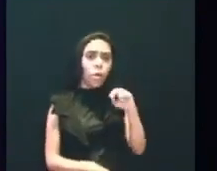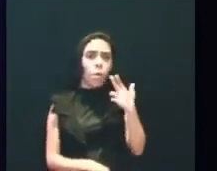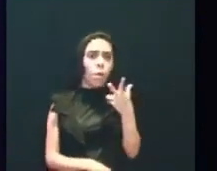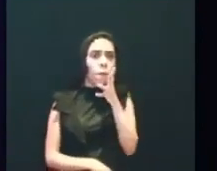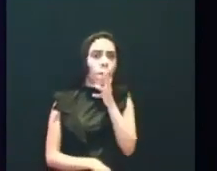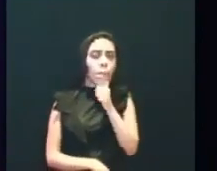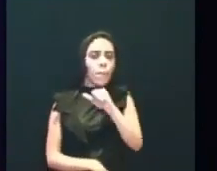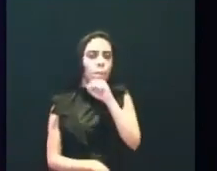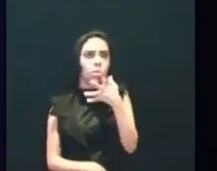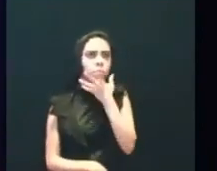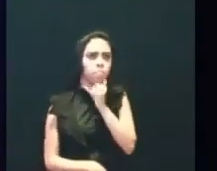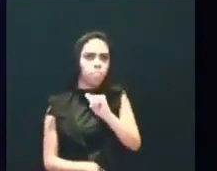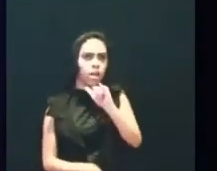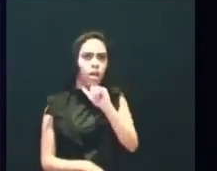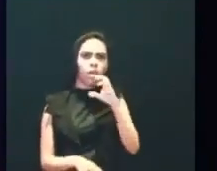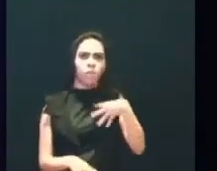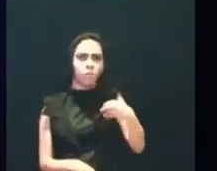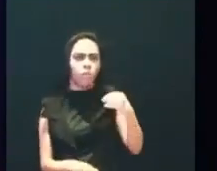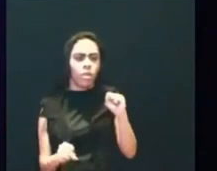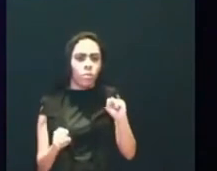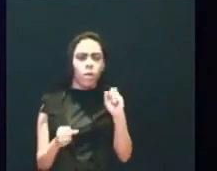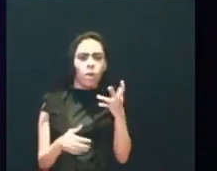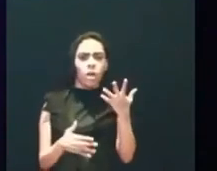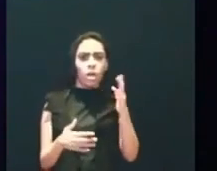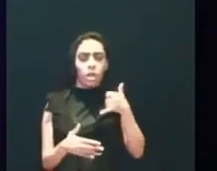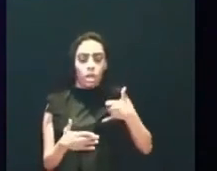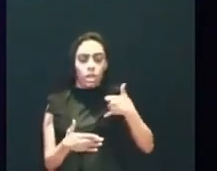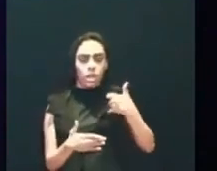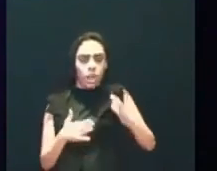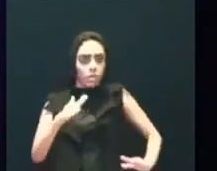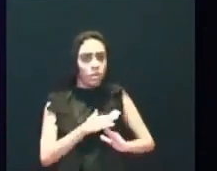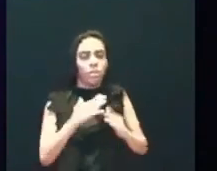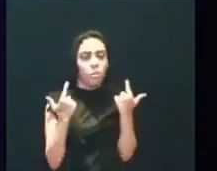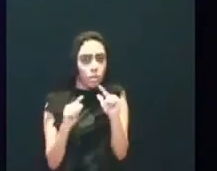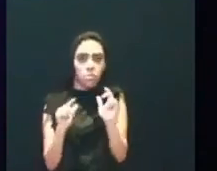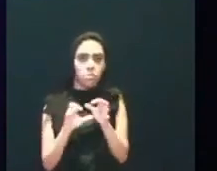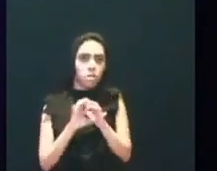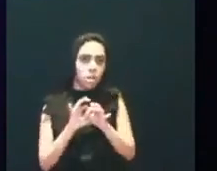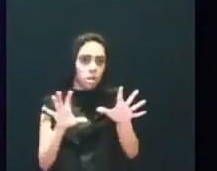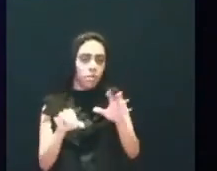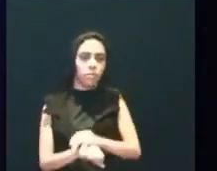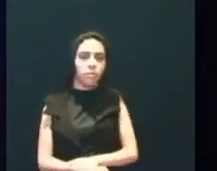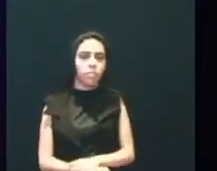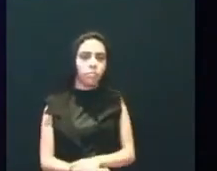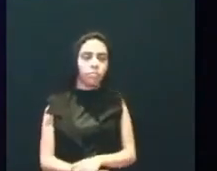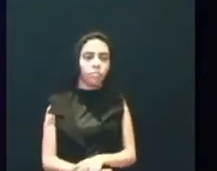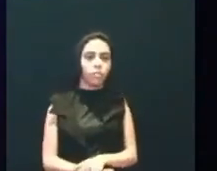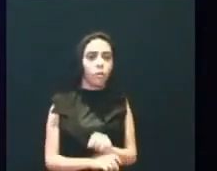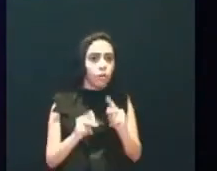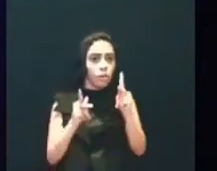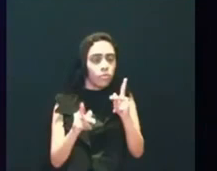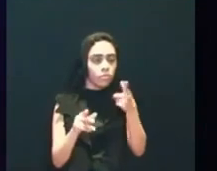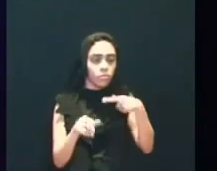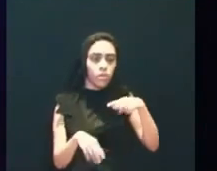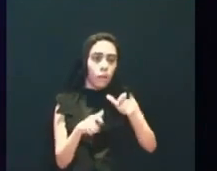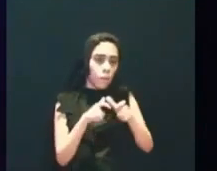pai, da sua mãe, do seu filho, a idade aí não é o fator de exclusão. Tá? Na maioria